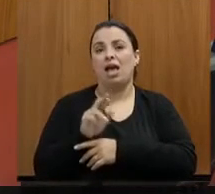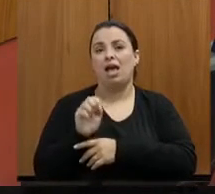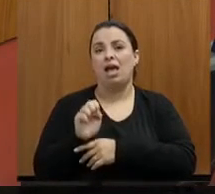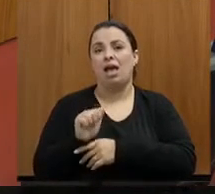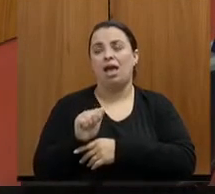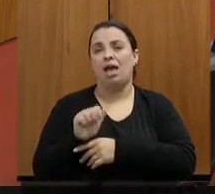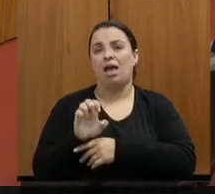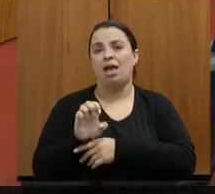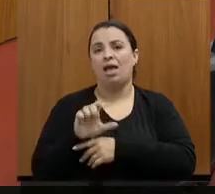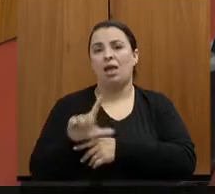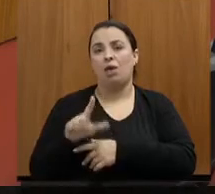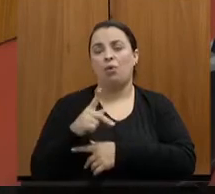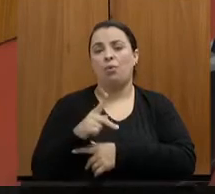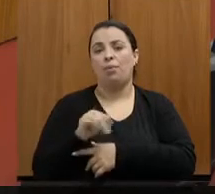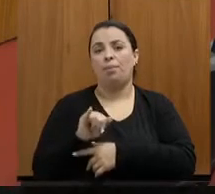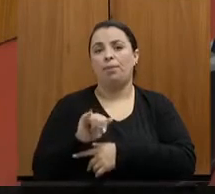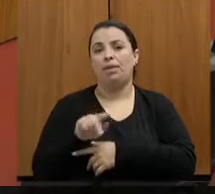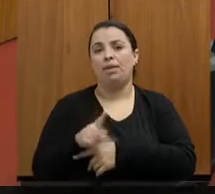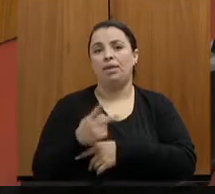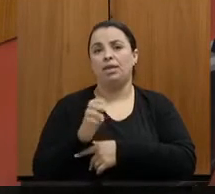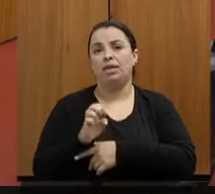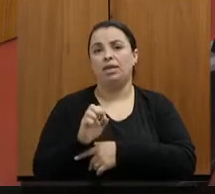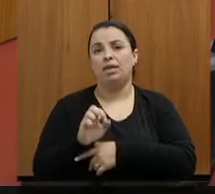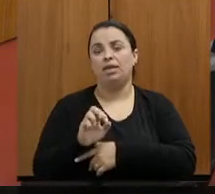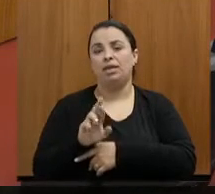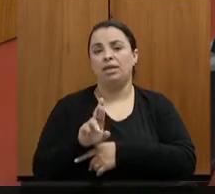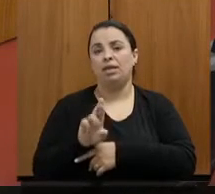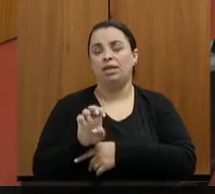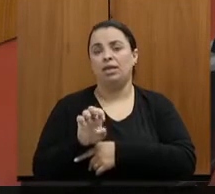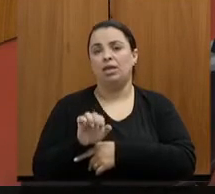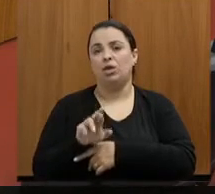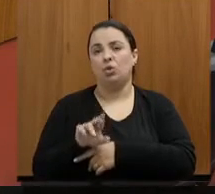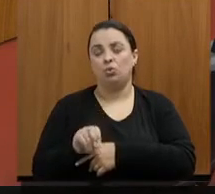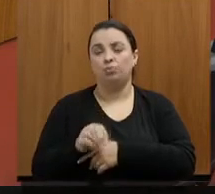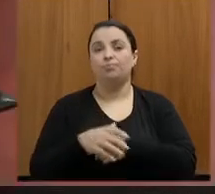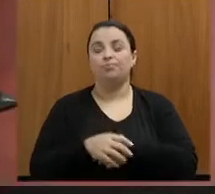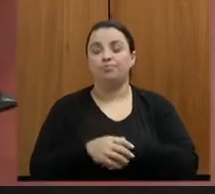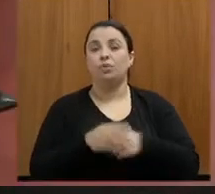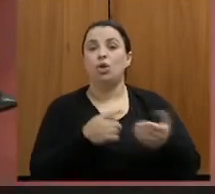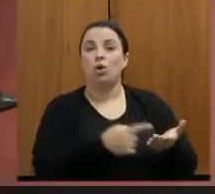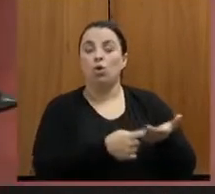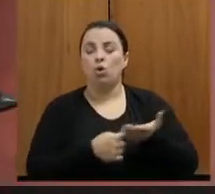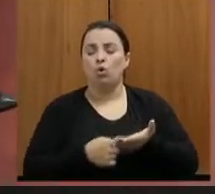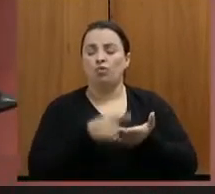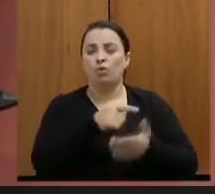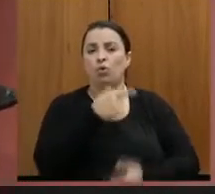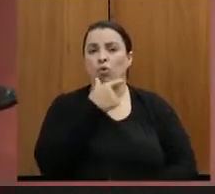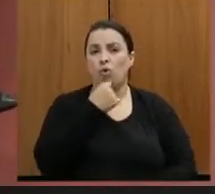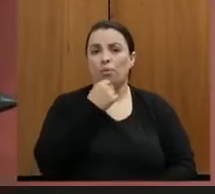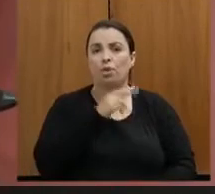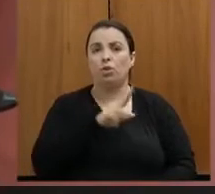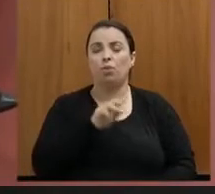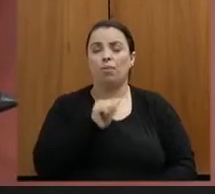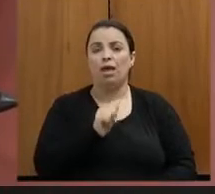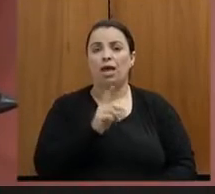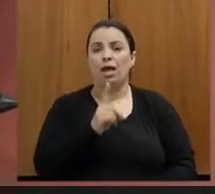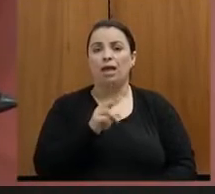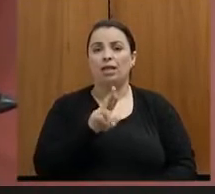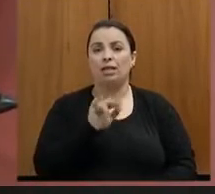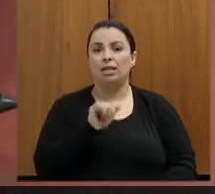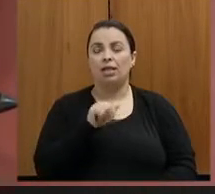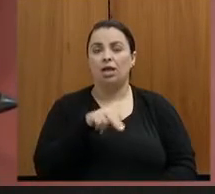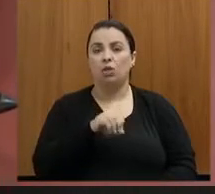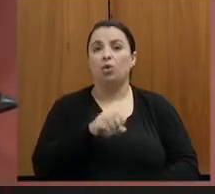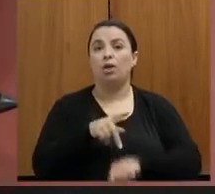E convido o senhor Adriano Stanley Rocha Souza, pós-doutor